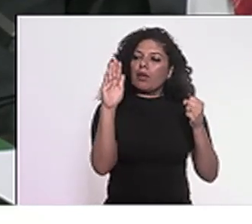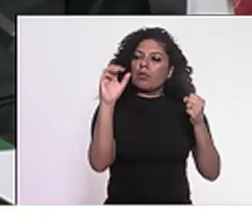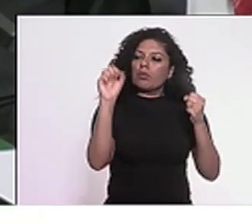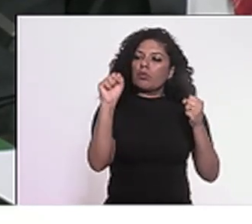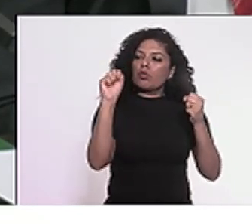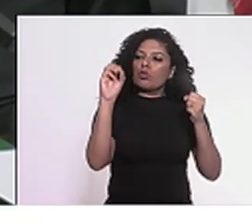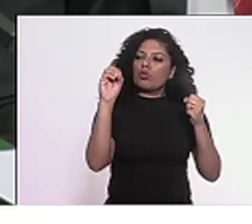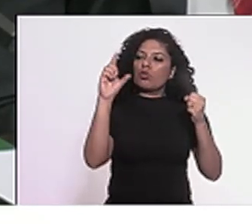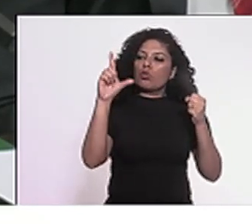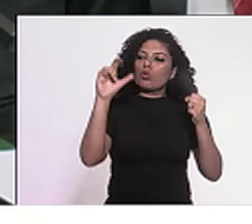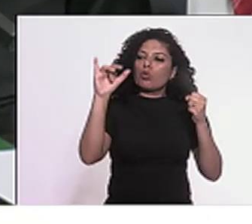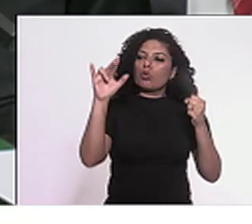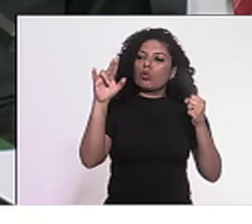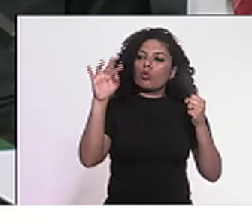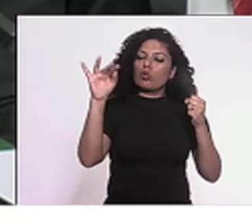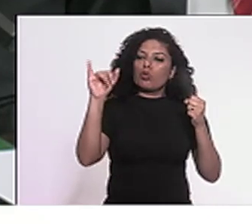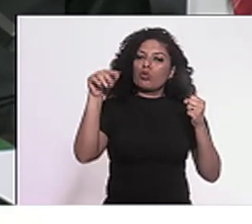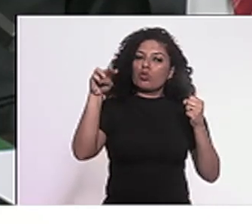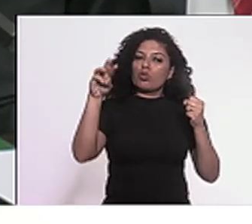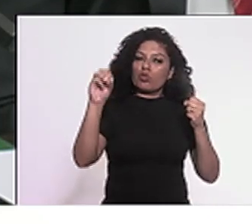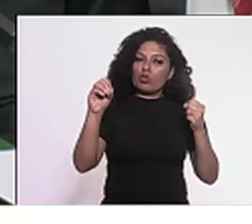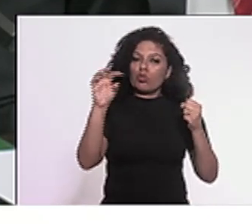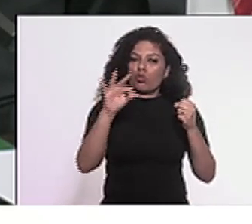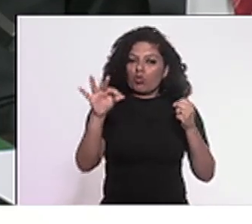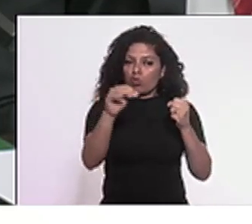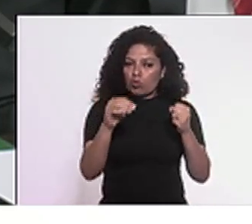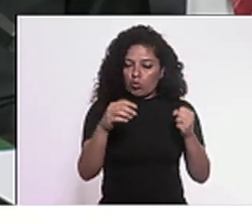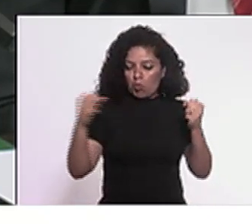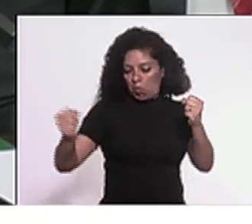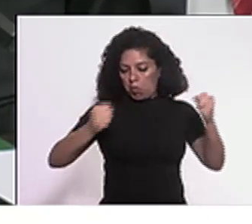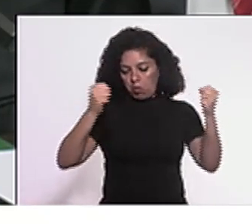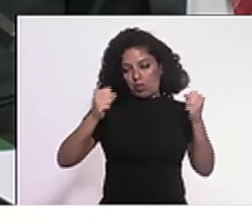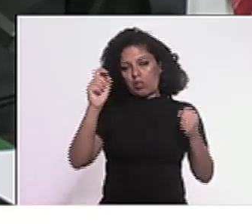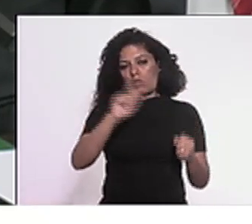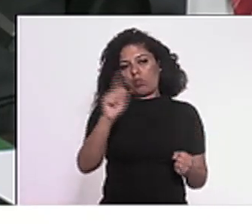história. Então, todas as autoridades, né,